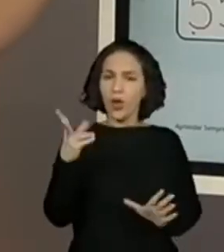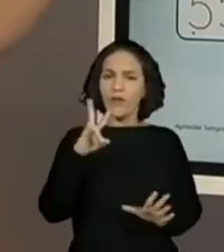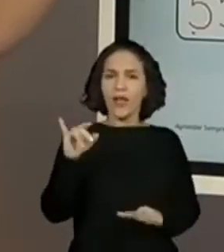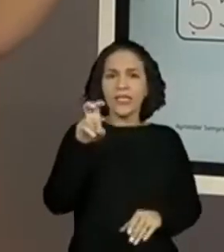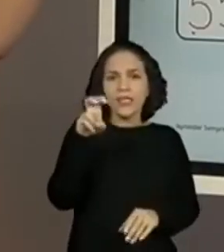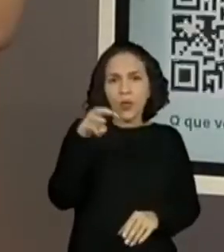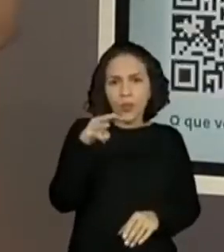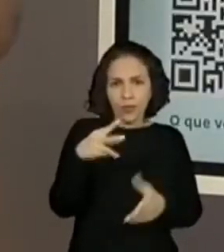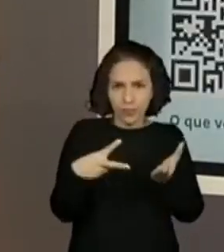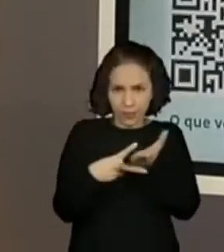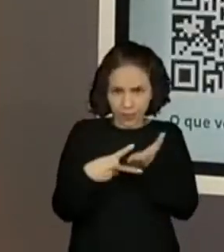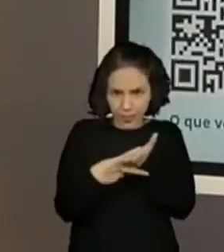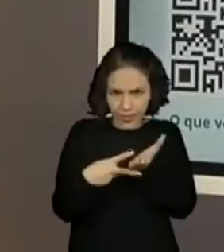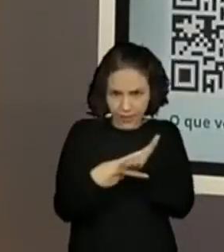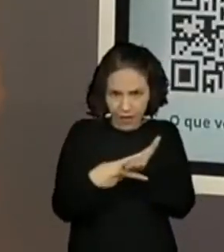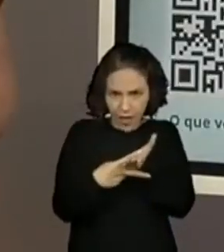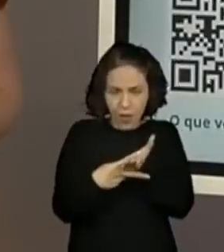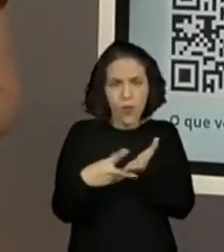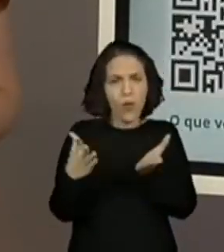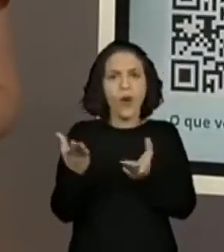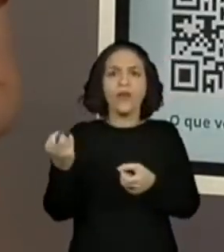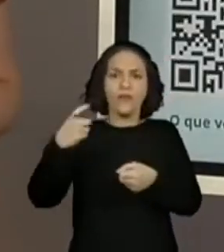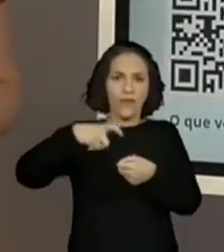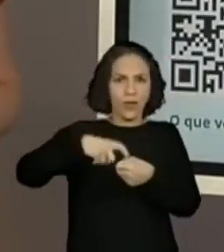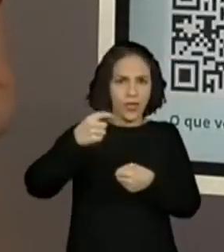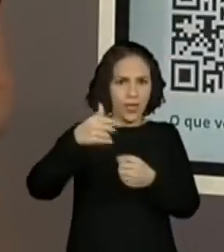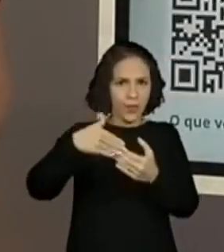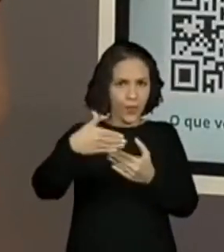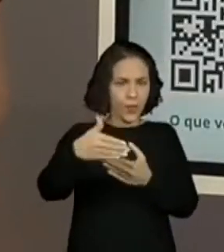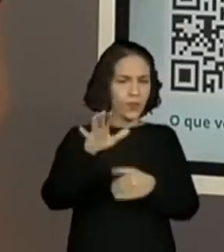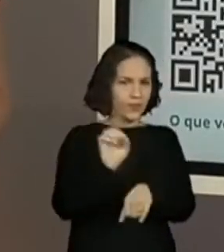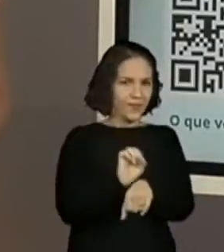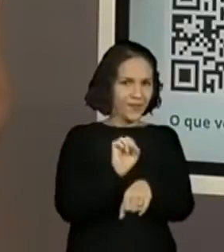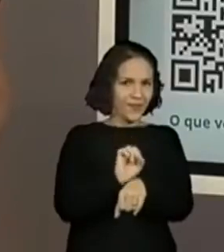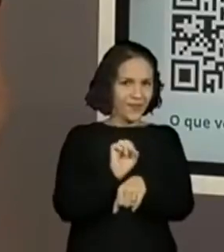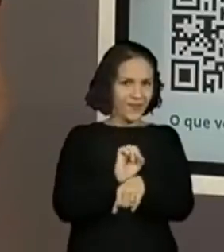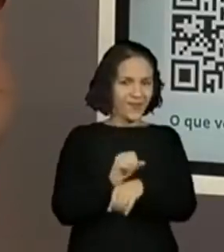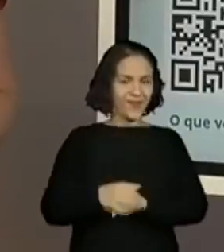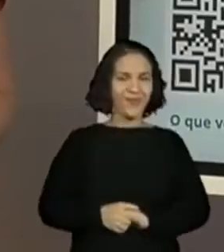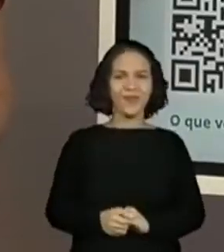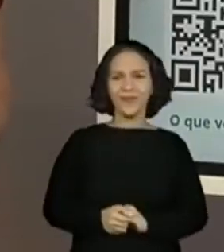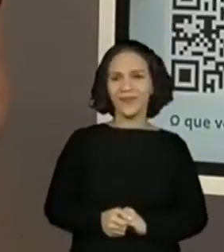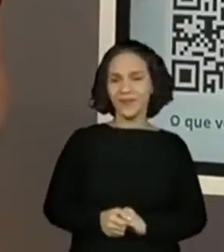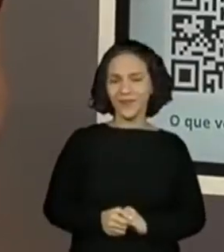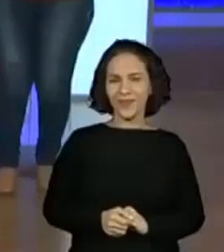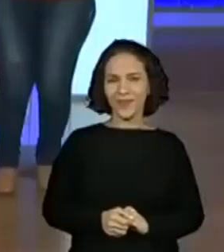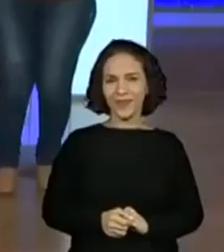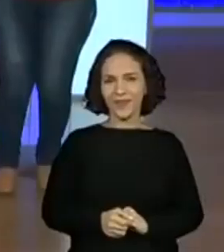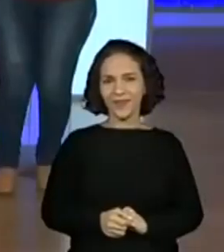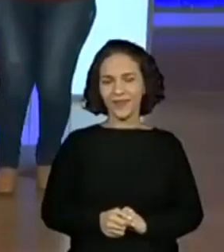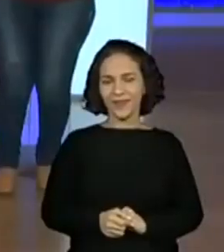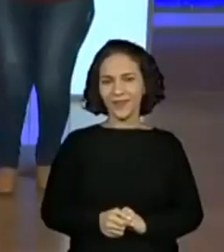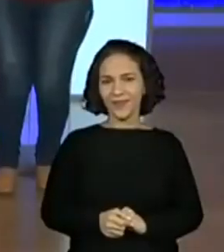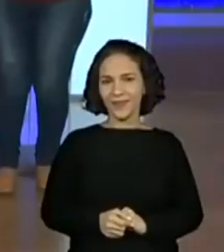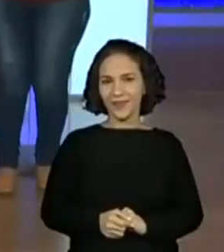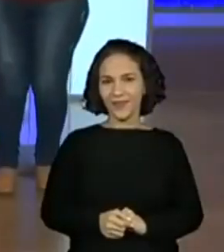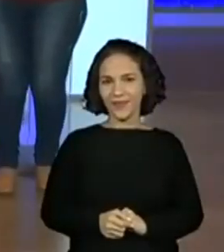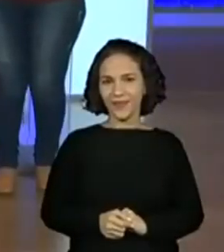Muito obrigada pela participação de vocês nesse primeiro momento. E a gente já volta. Nos avaliem e a gente já volta. Até mais!